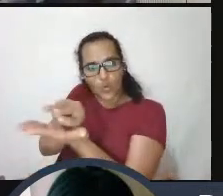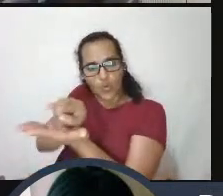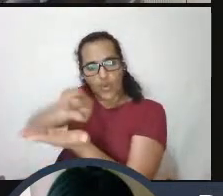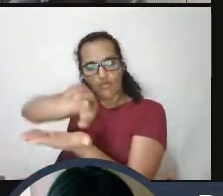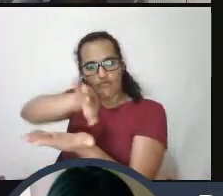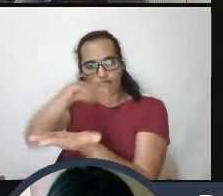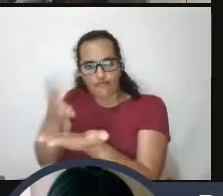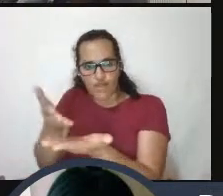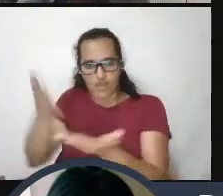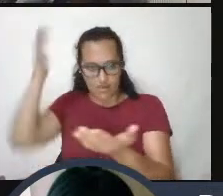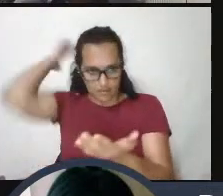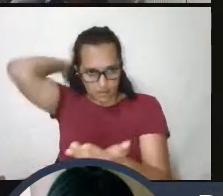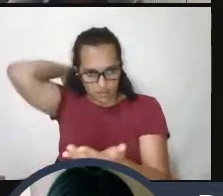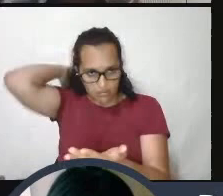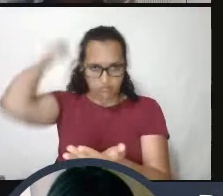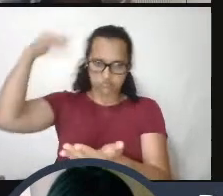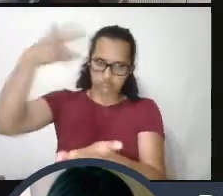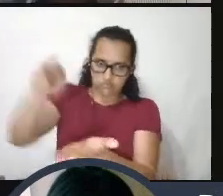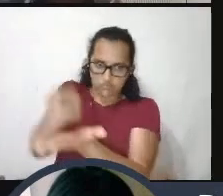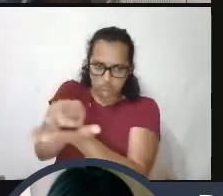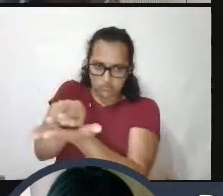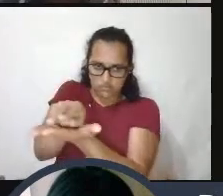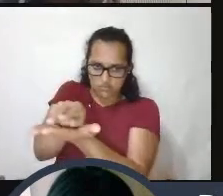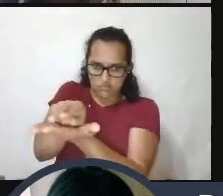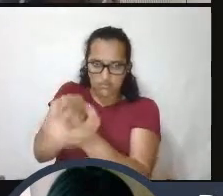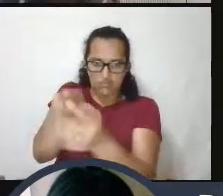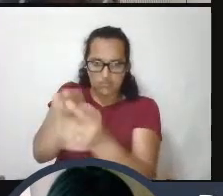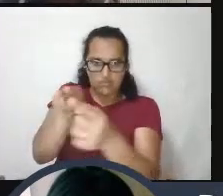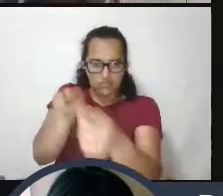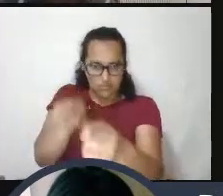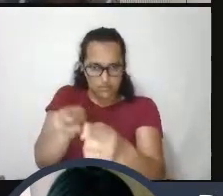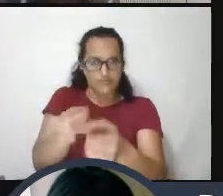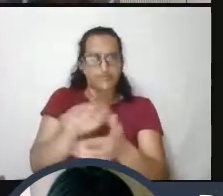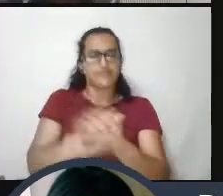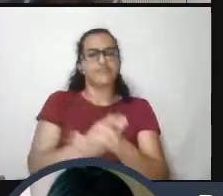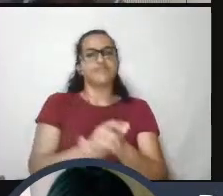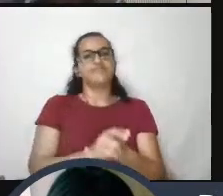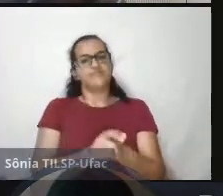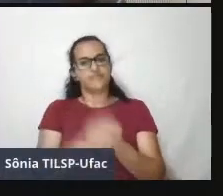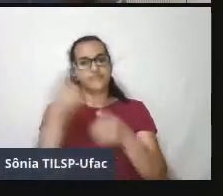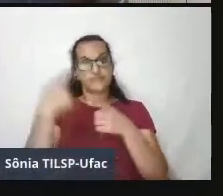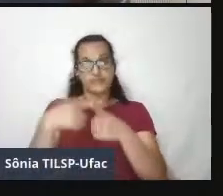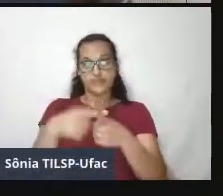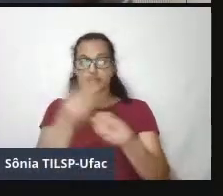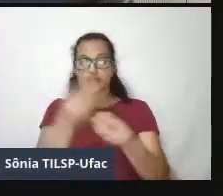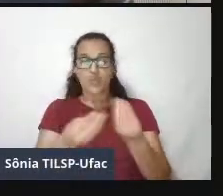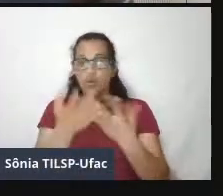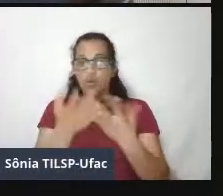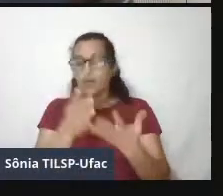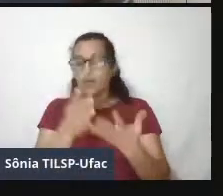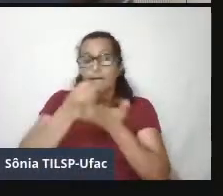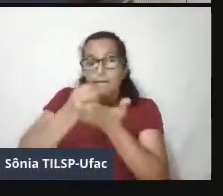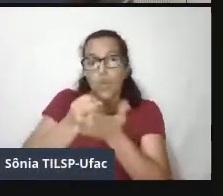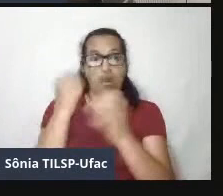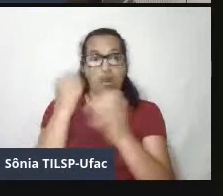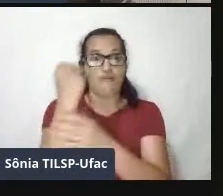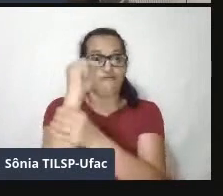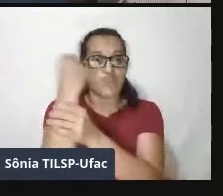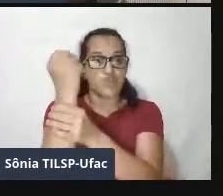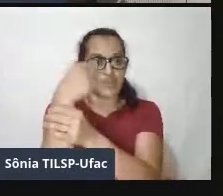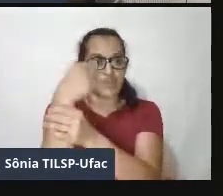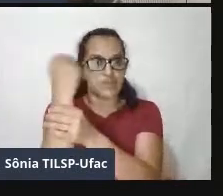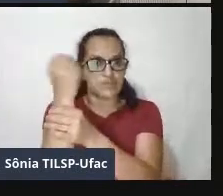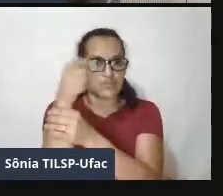de interdisciplinariedade é quando a gente prona o paciente. Porque eu preciso ter o apoio da fisioterapia para que eles se sintam seguros